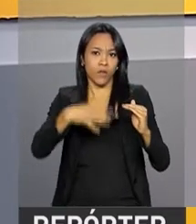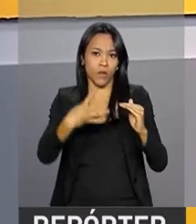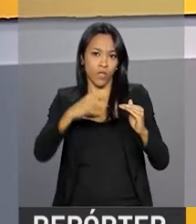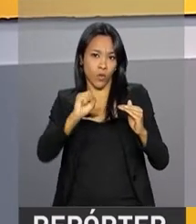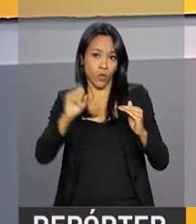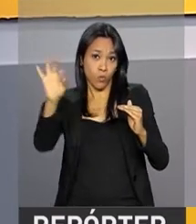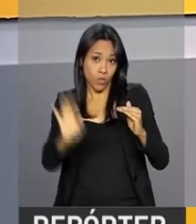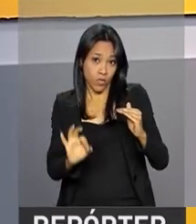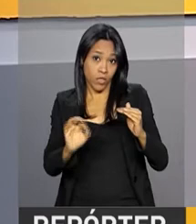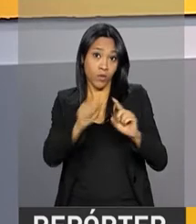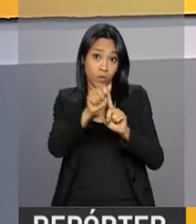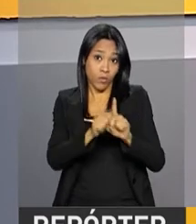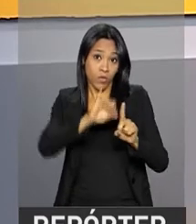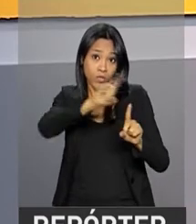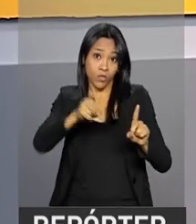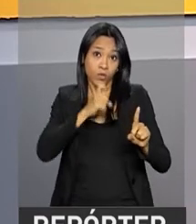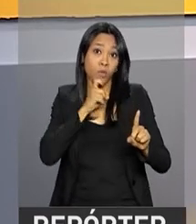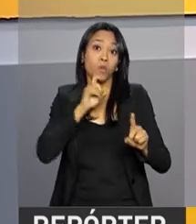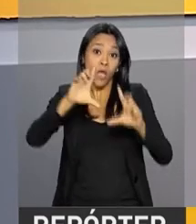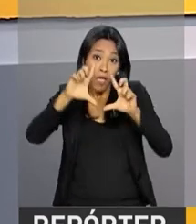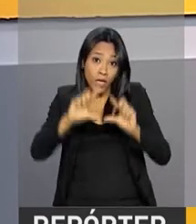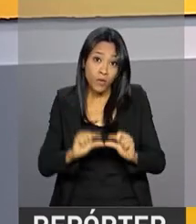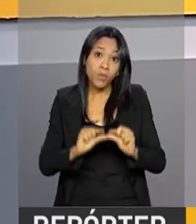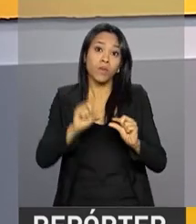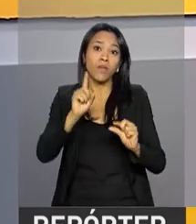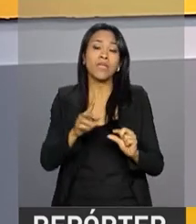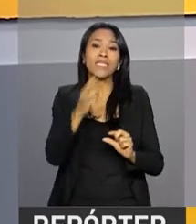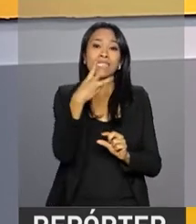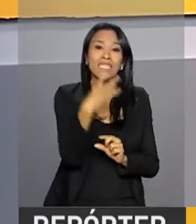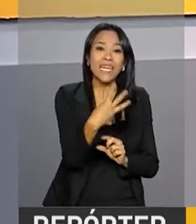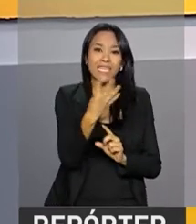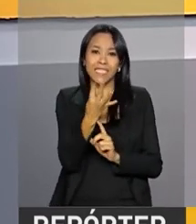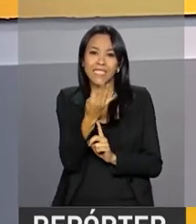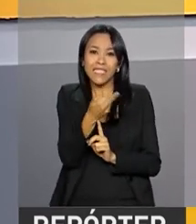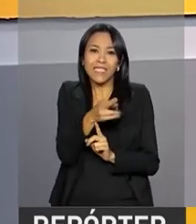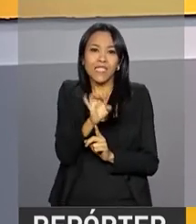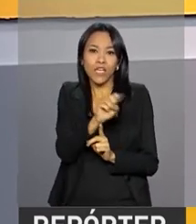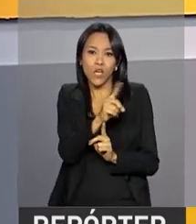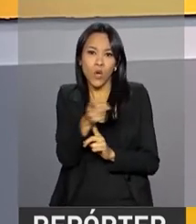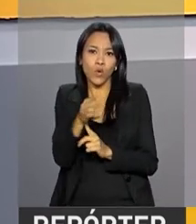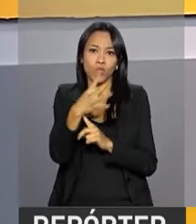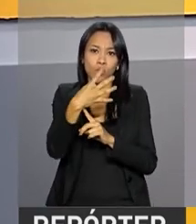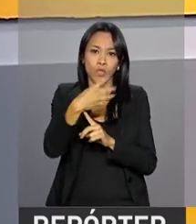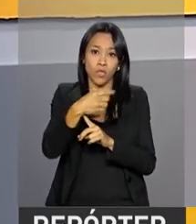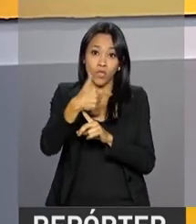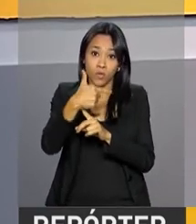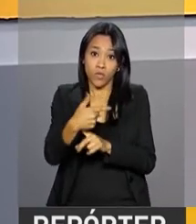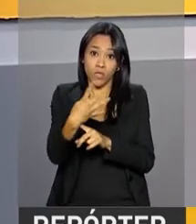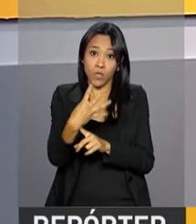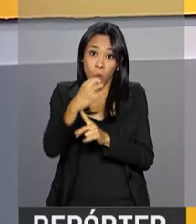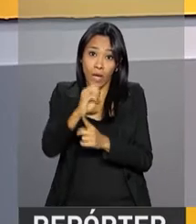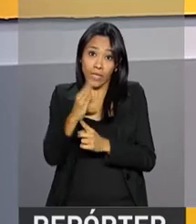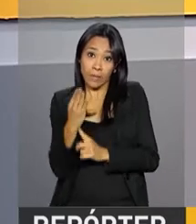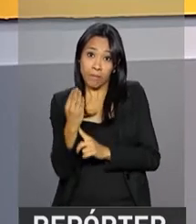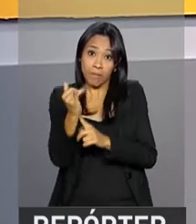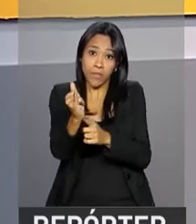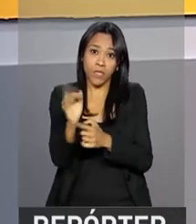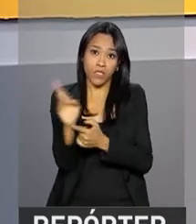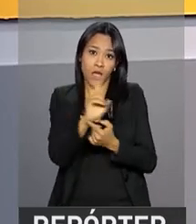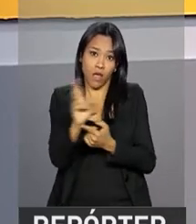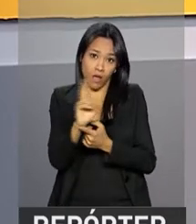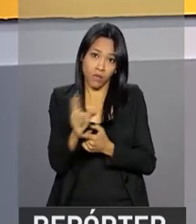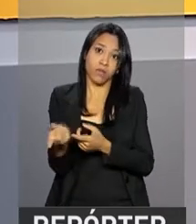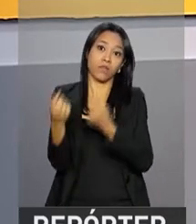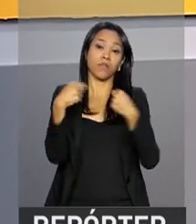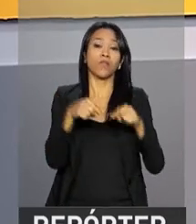0,48% em julho. Com a redução, ela ficou em 3 trilhões e 340 bilhões de reais. O resgate de títulos